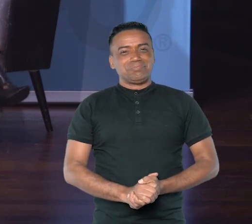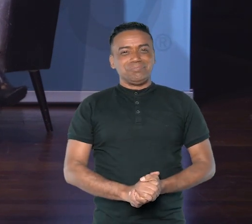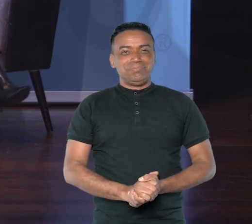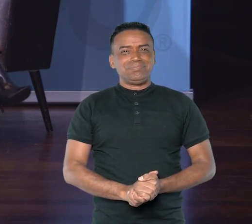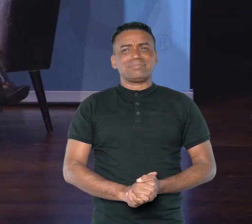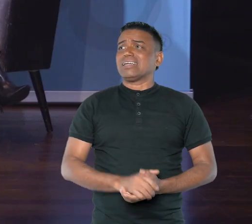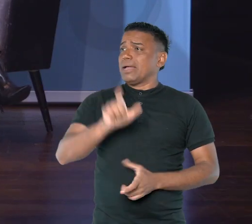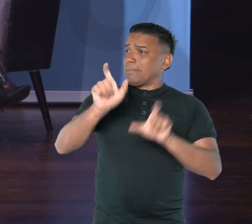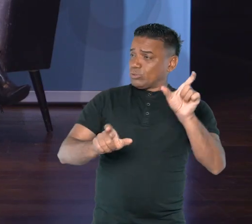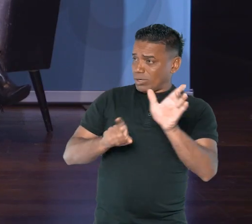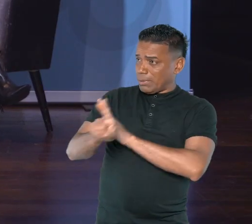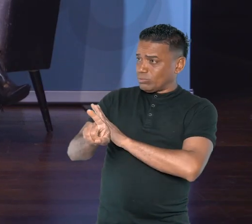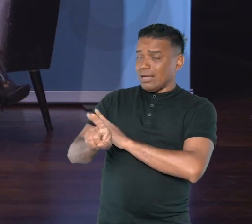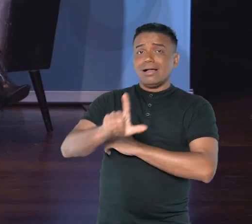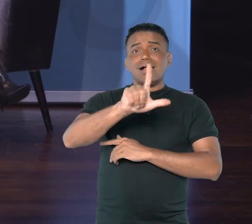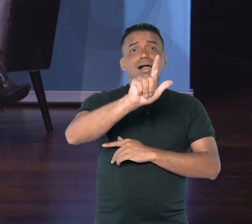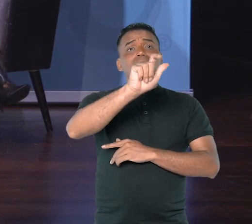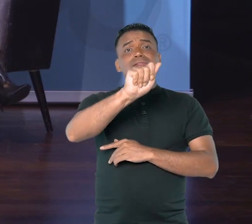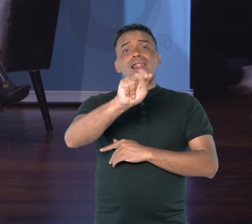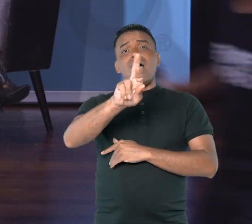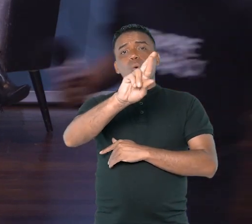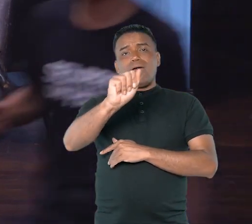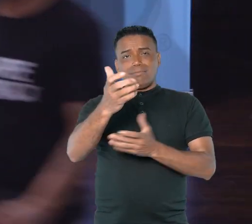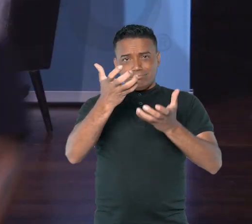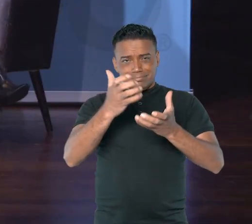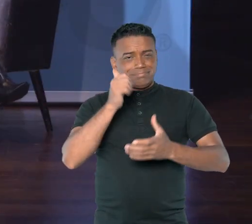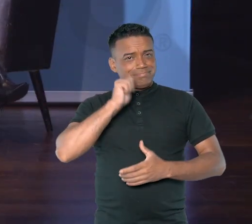Quem mais? Laurinha ali.